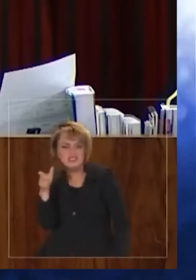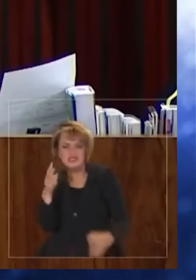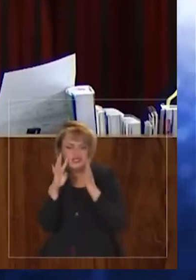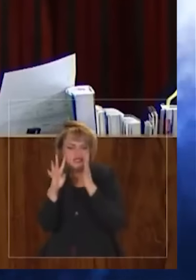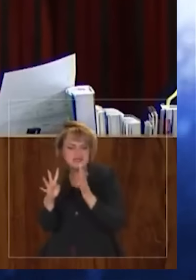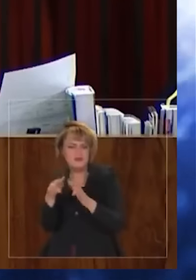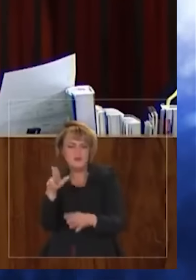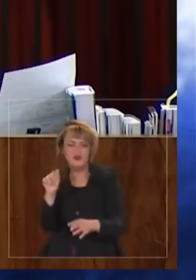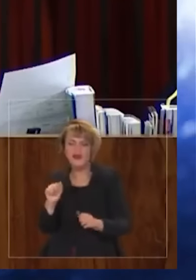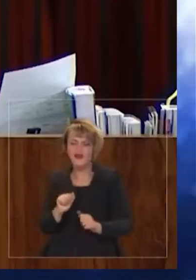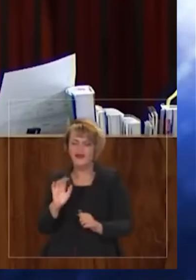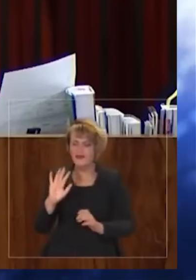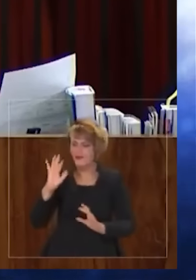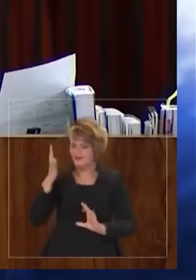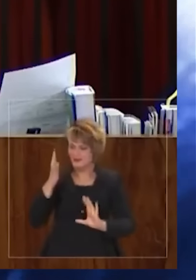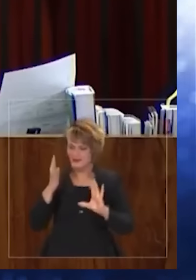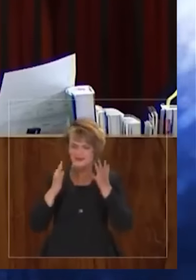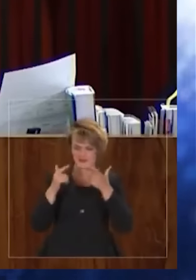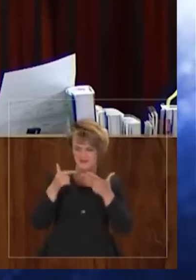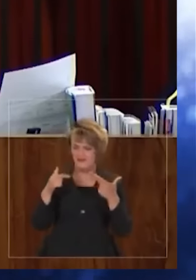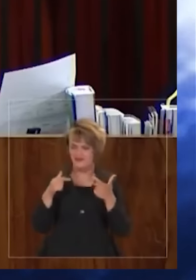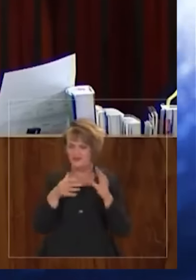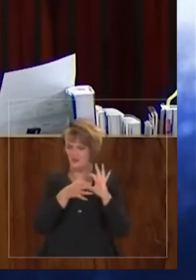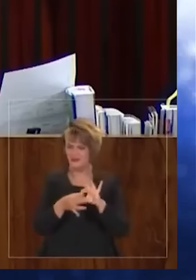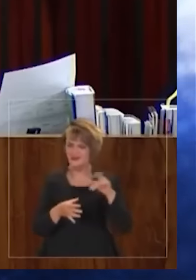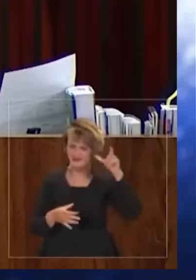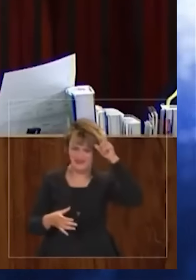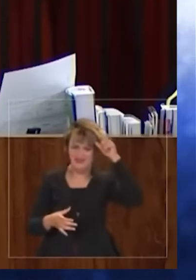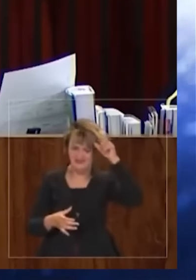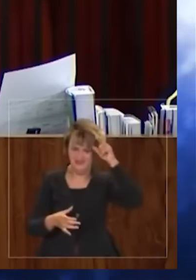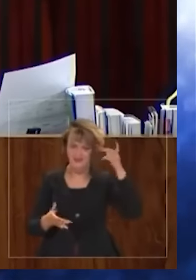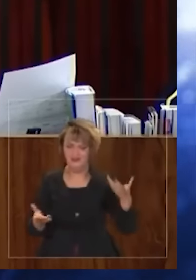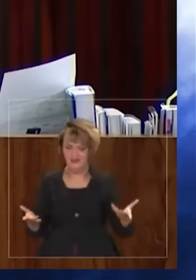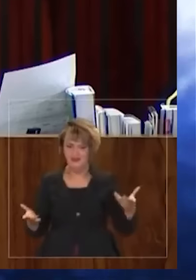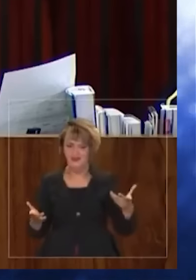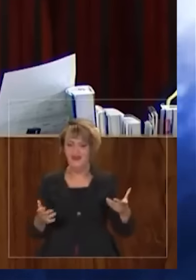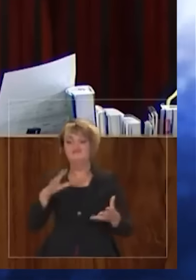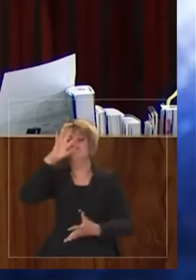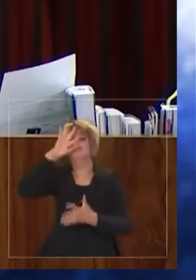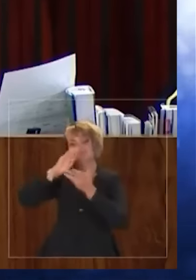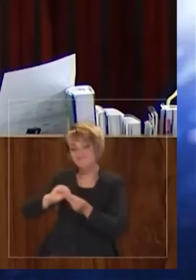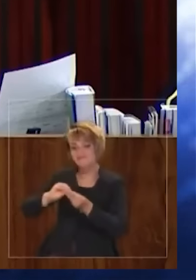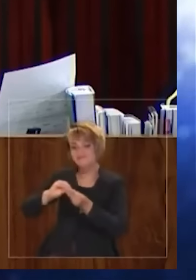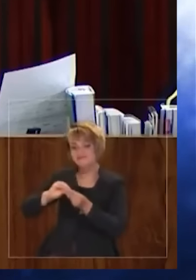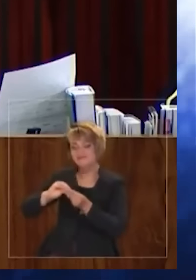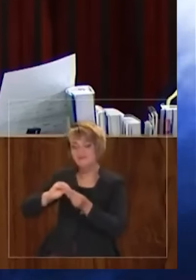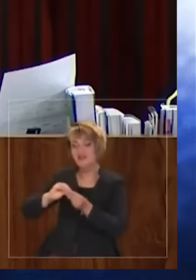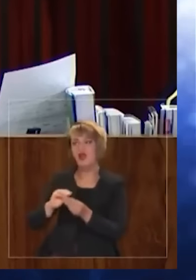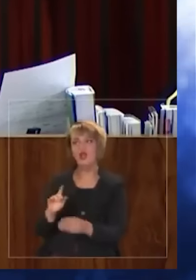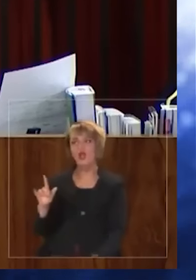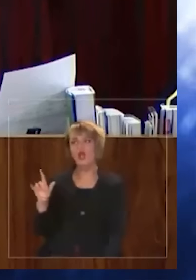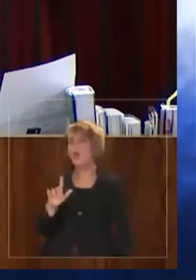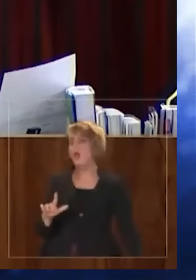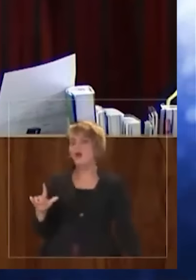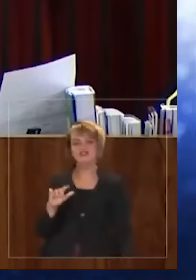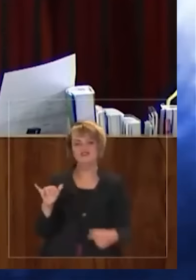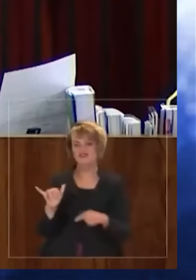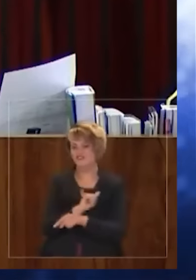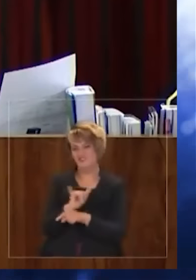uma série de Coincidências satânicas eh que levam a conclusão de que óbvio que isso é uma